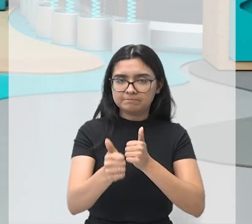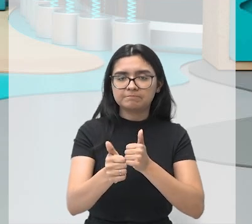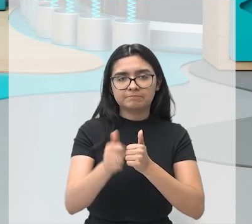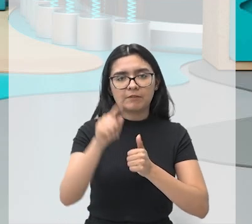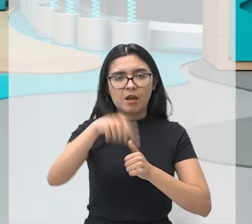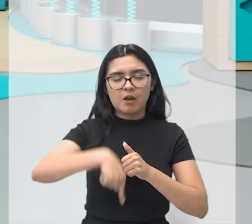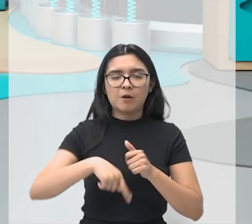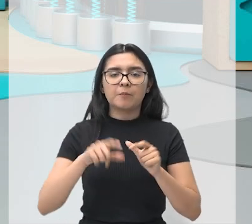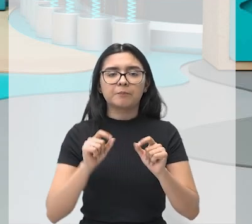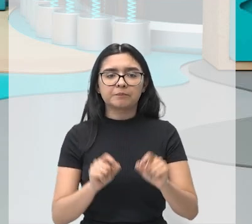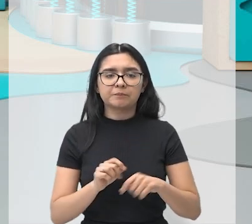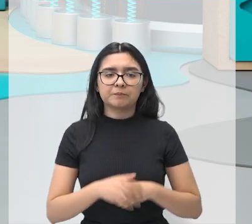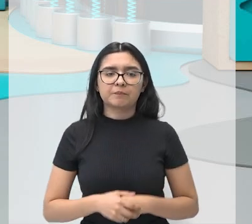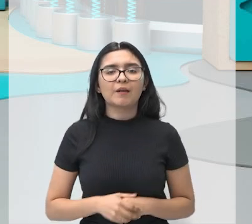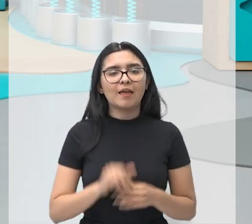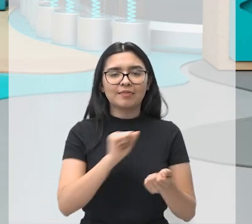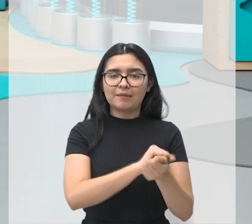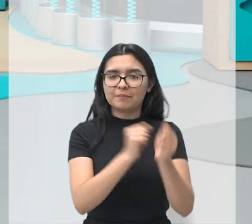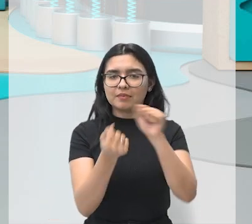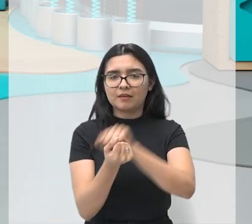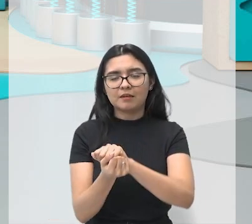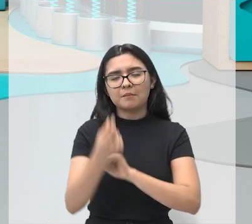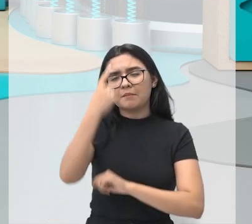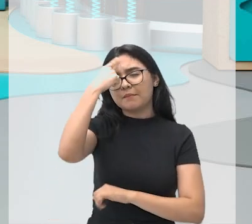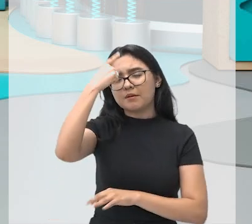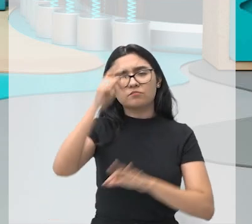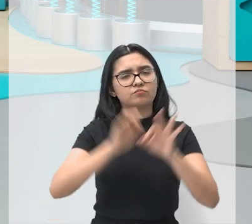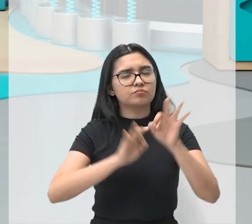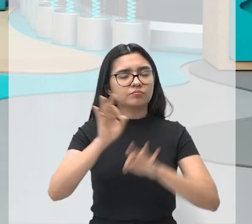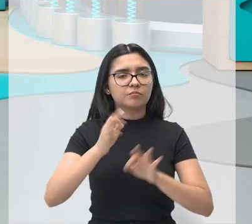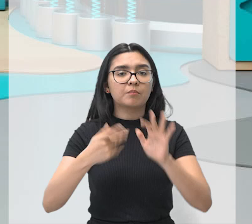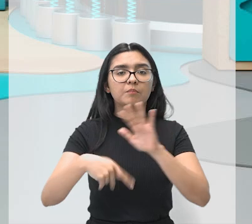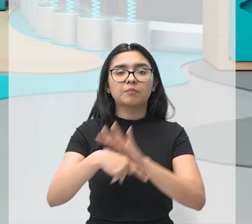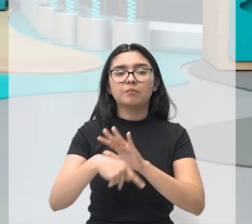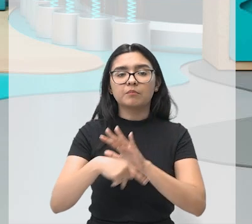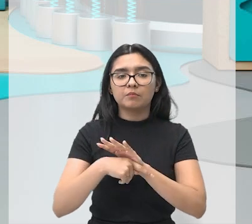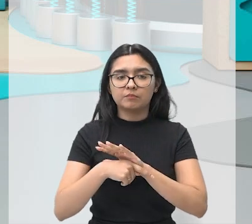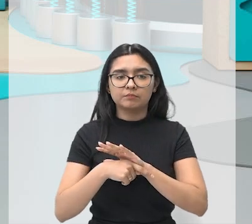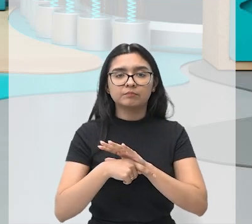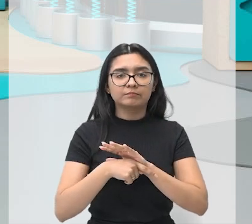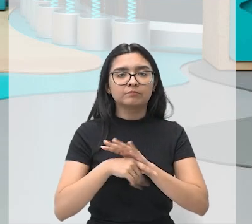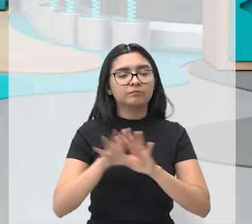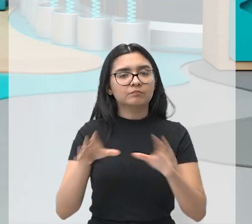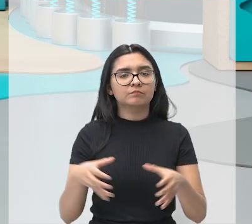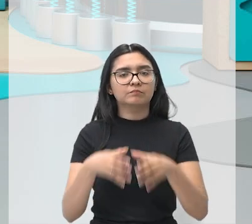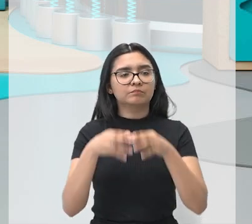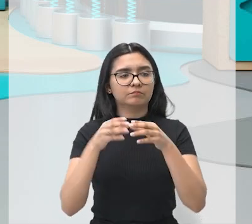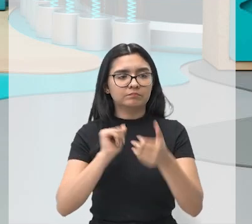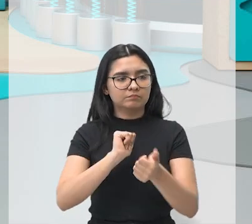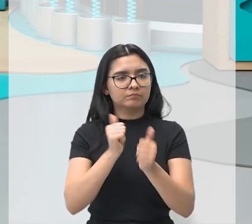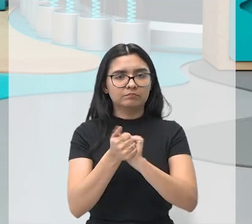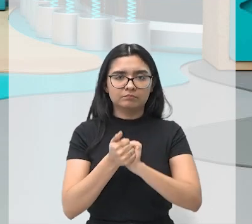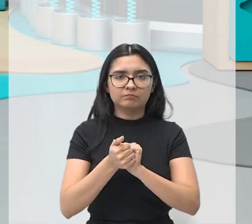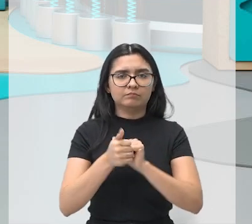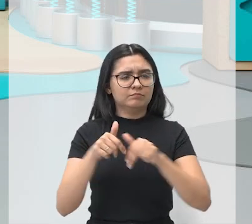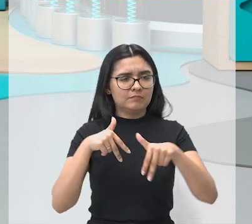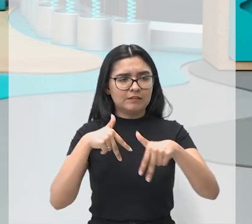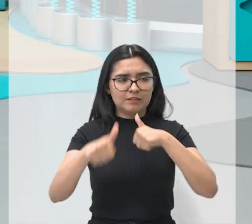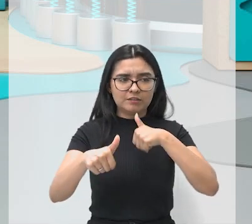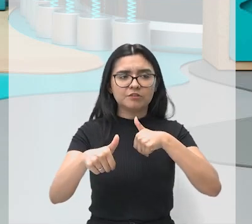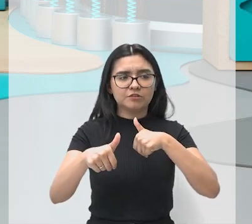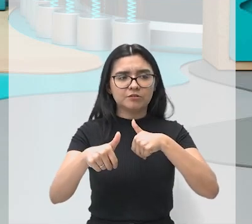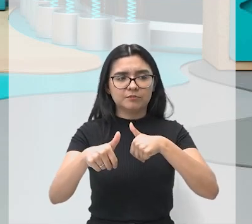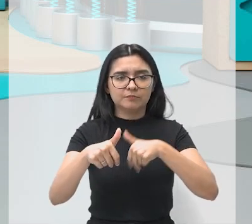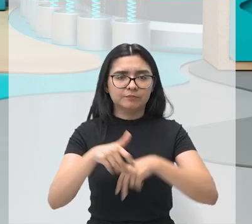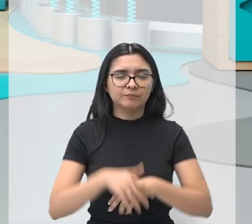que é a atividade maior, né? Pensada e projetada aí pela Federação Internacional de Atletismo. Mas dentro dos